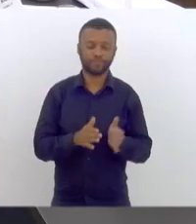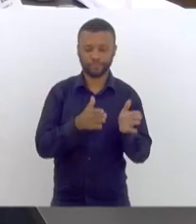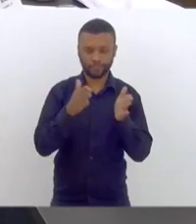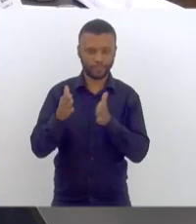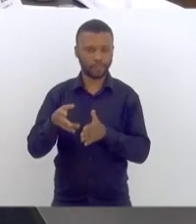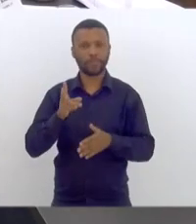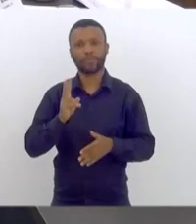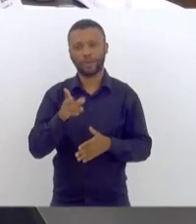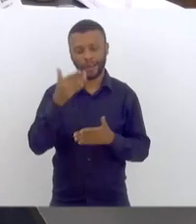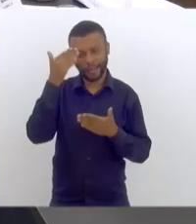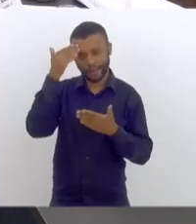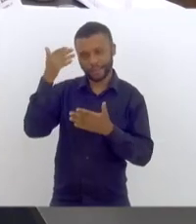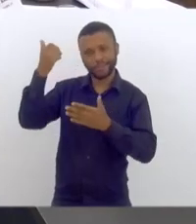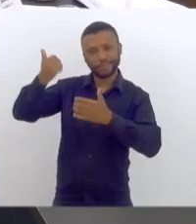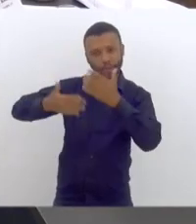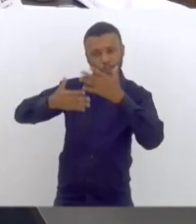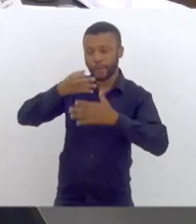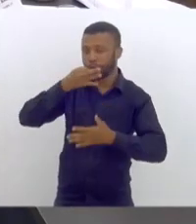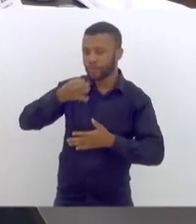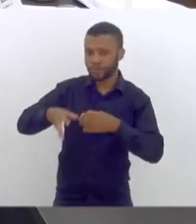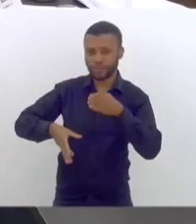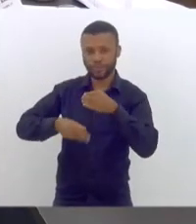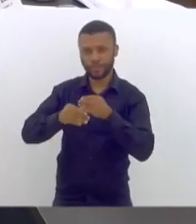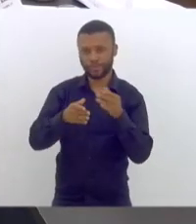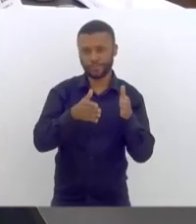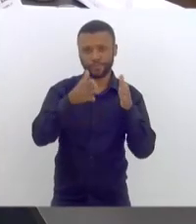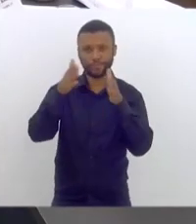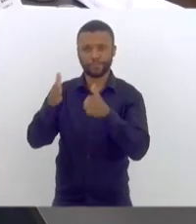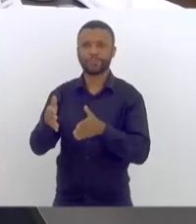perfeito agradeço a sua sugestão então